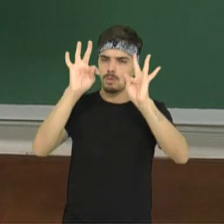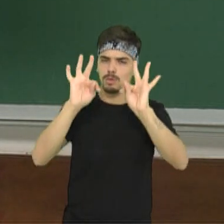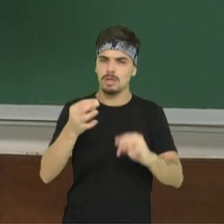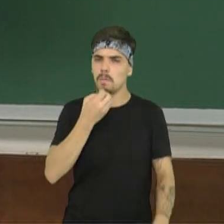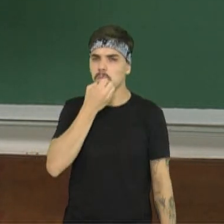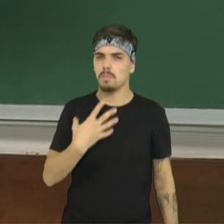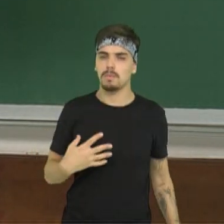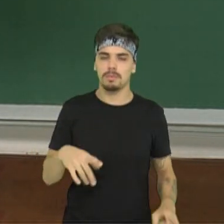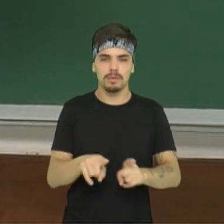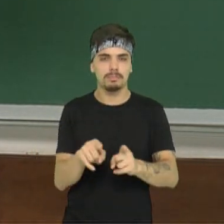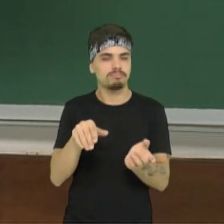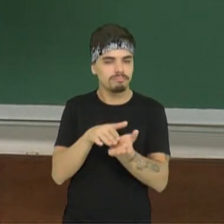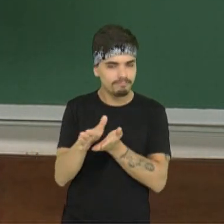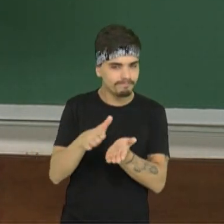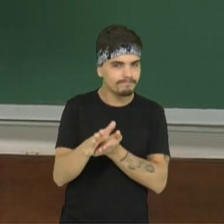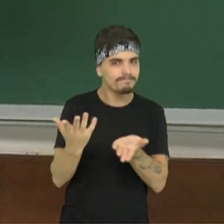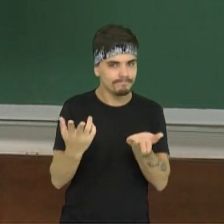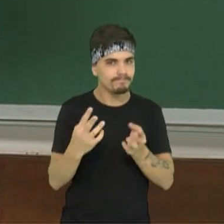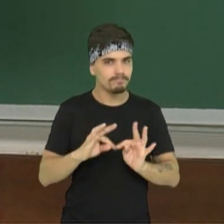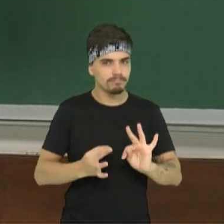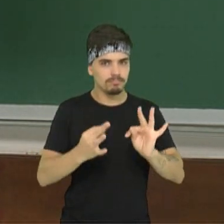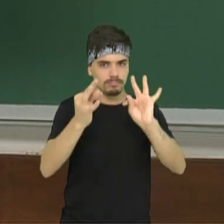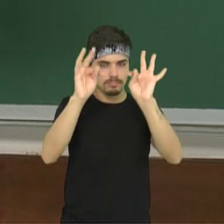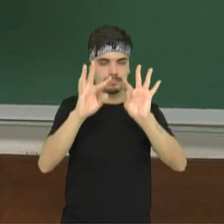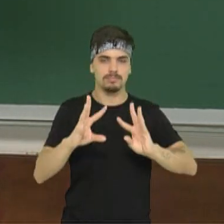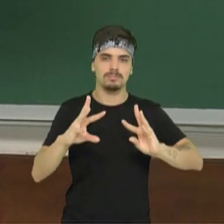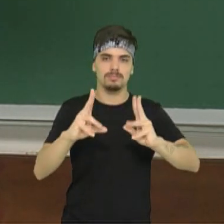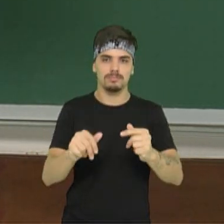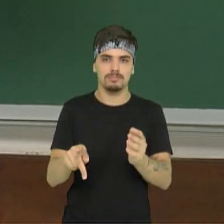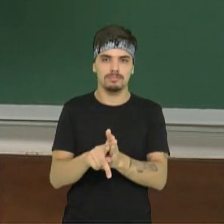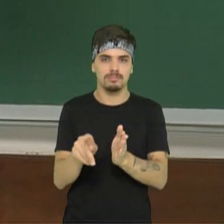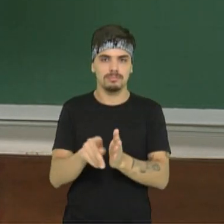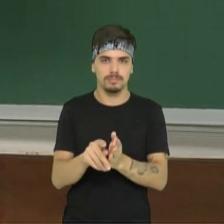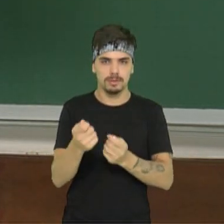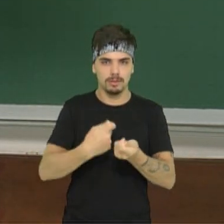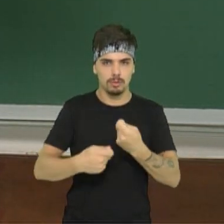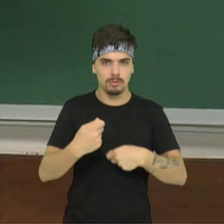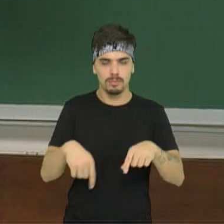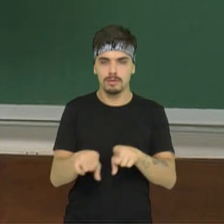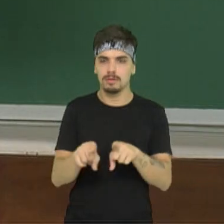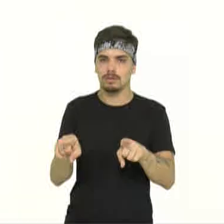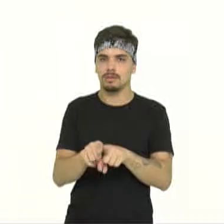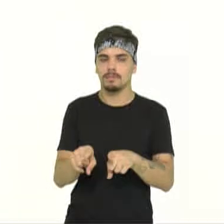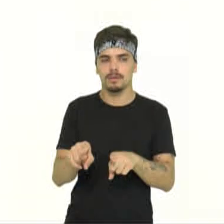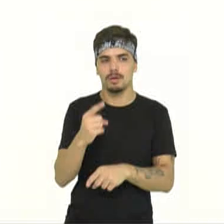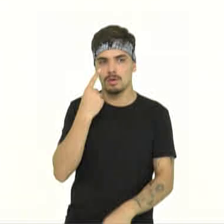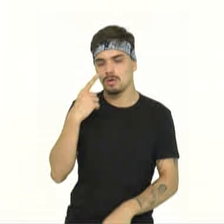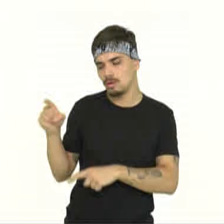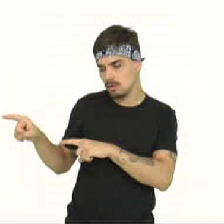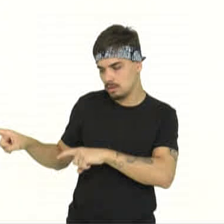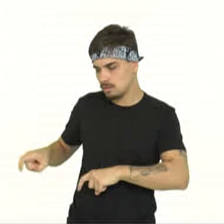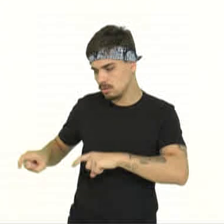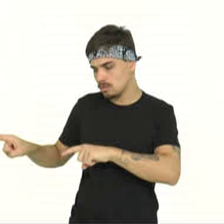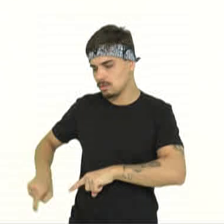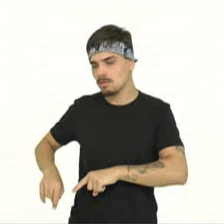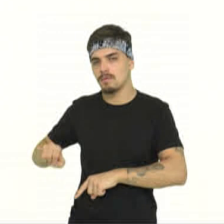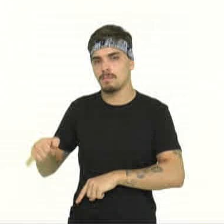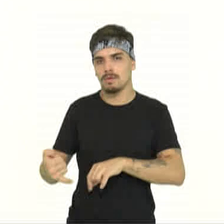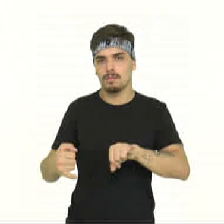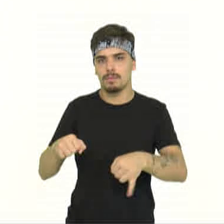investem, o maquinário lá é presente em todos os setores da economia. A agricultura e o extrativismo é que compõem a